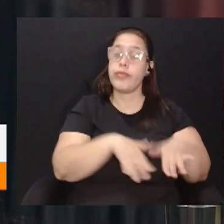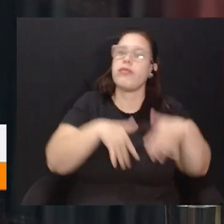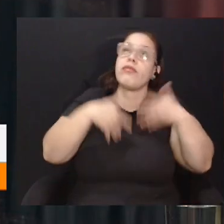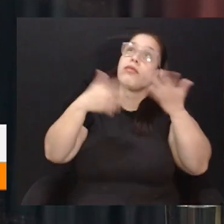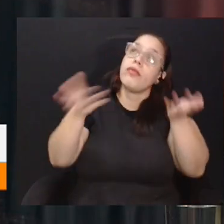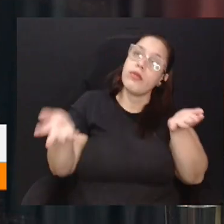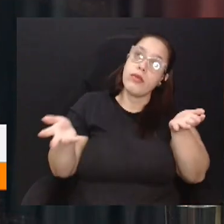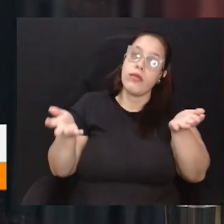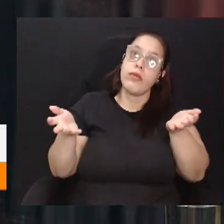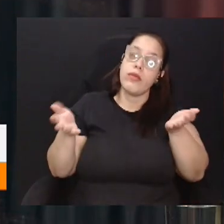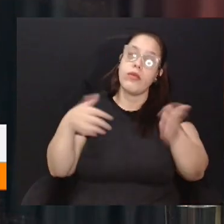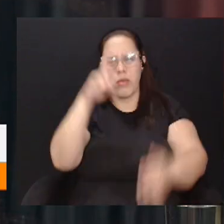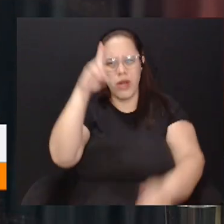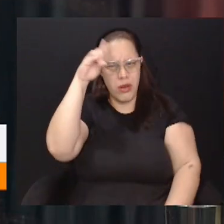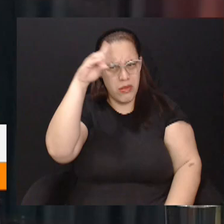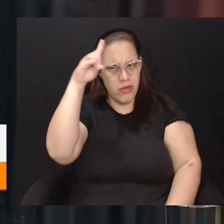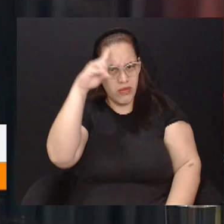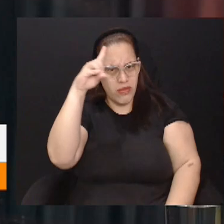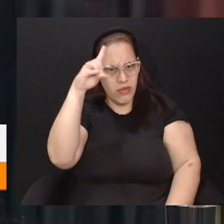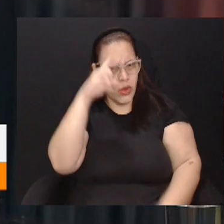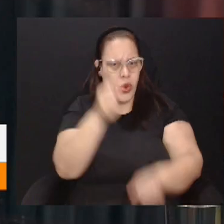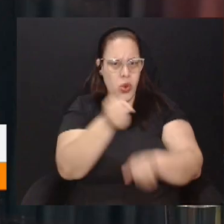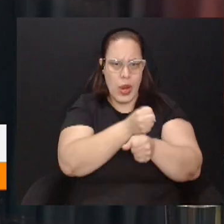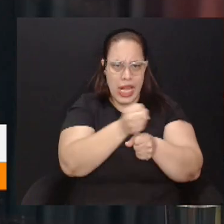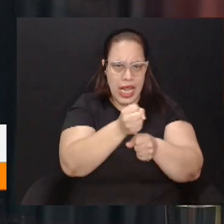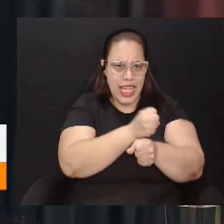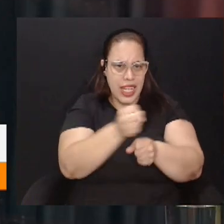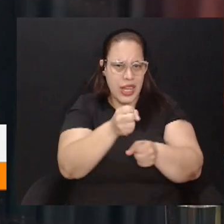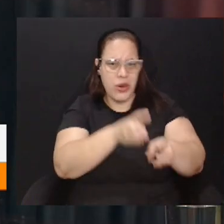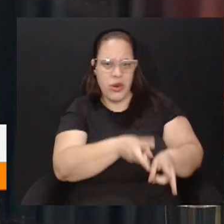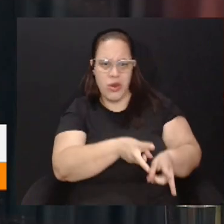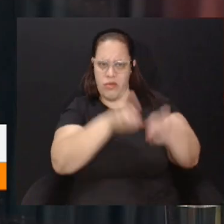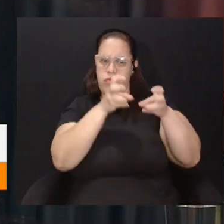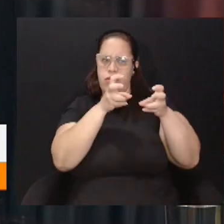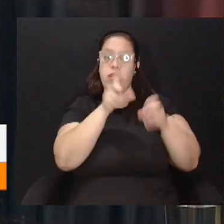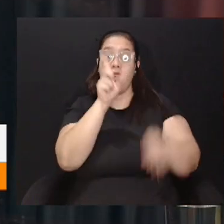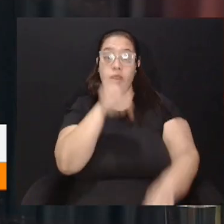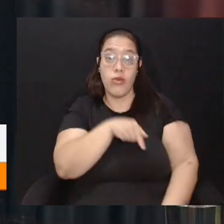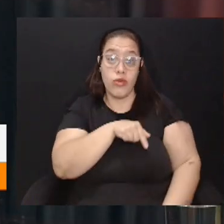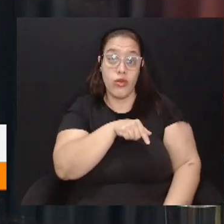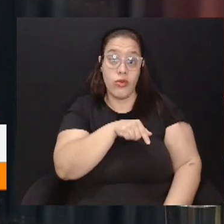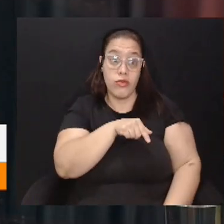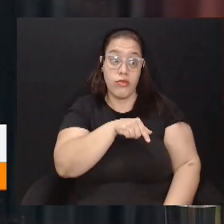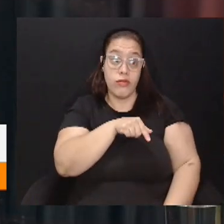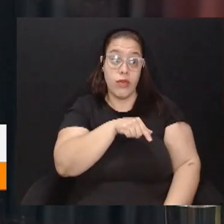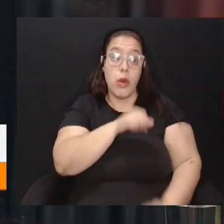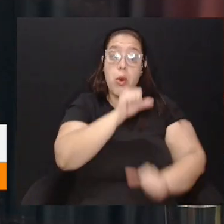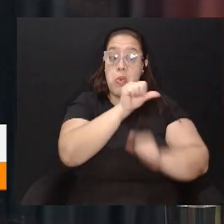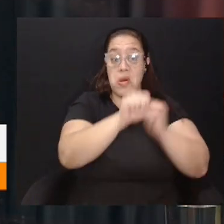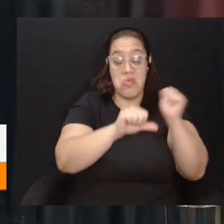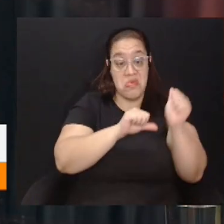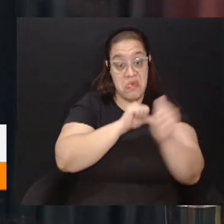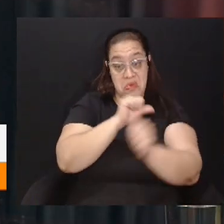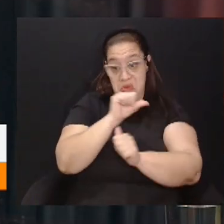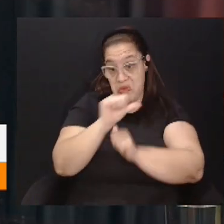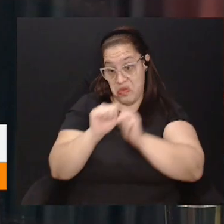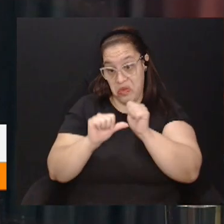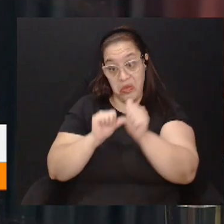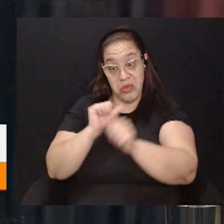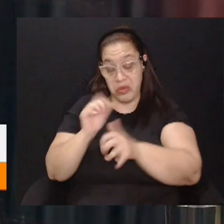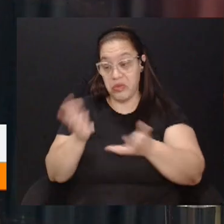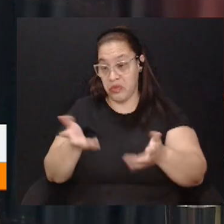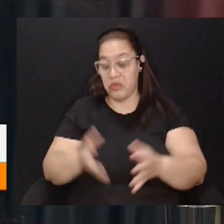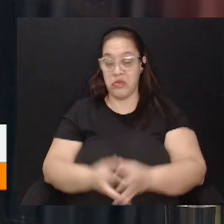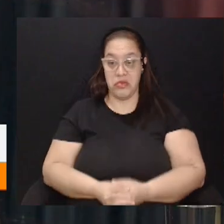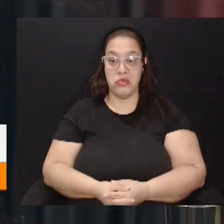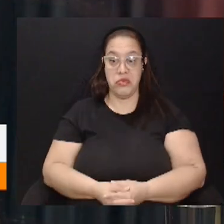dias, com o passar dos anos, o que nós percebemos é exatamente uma mudança em função, talvez